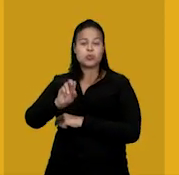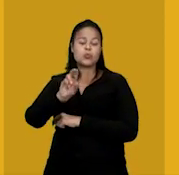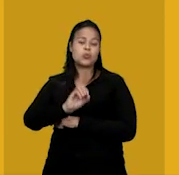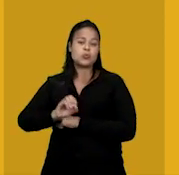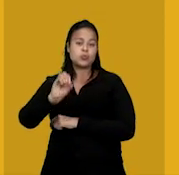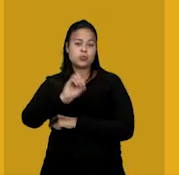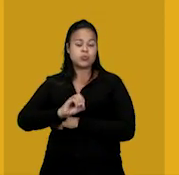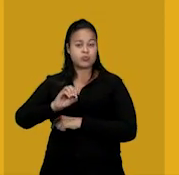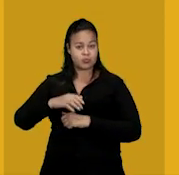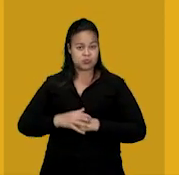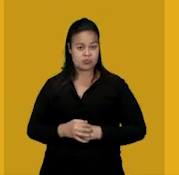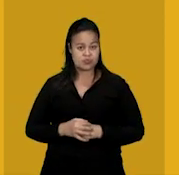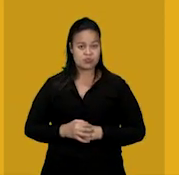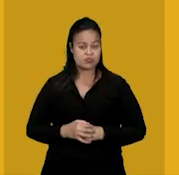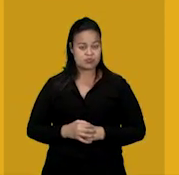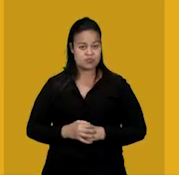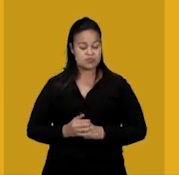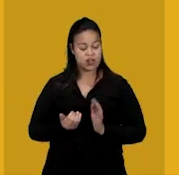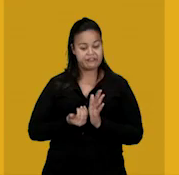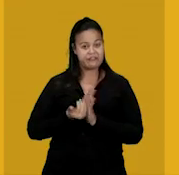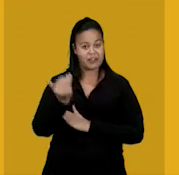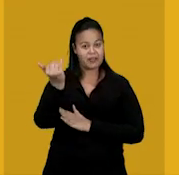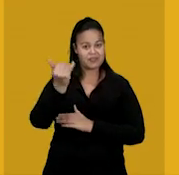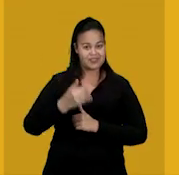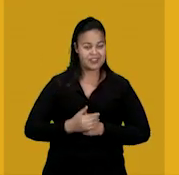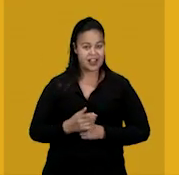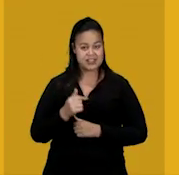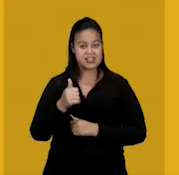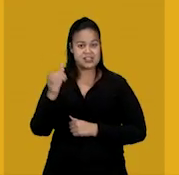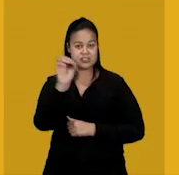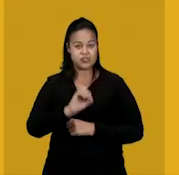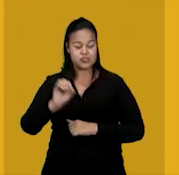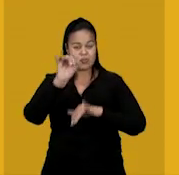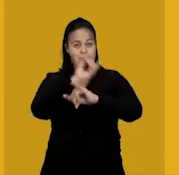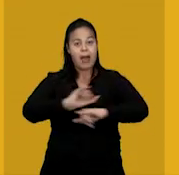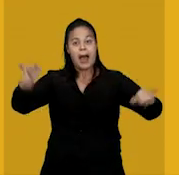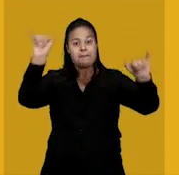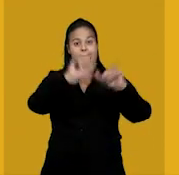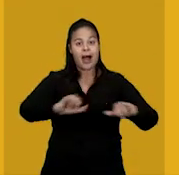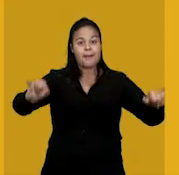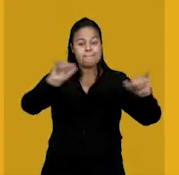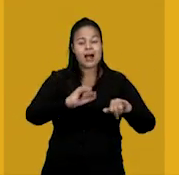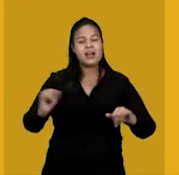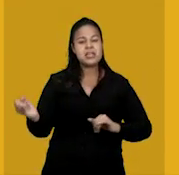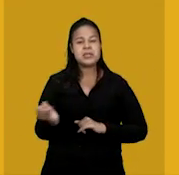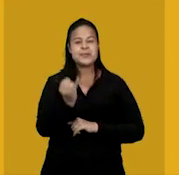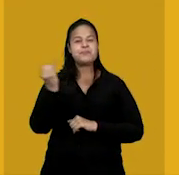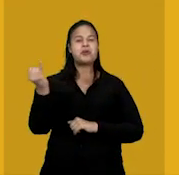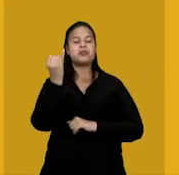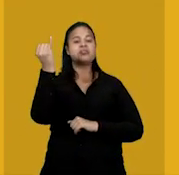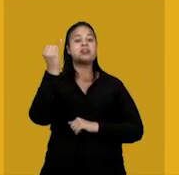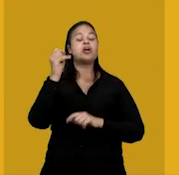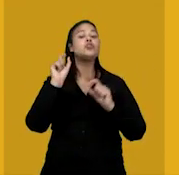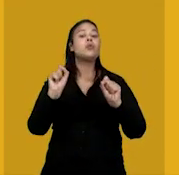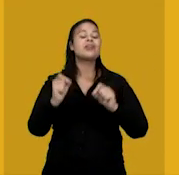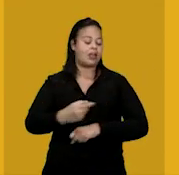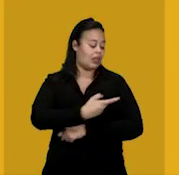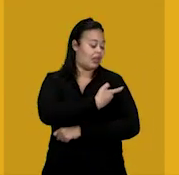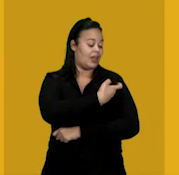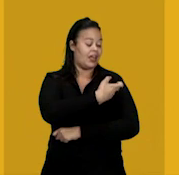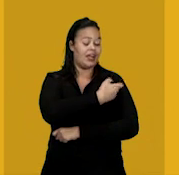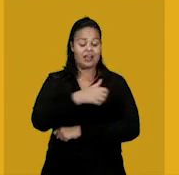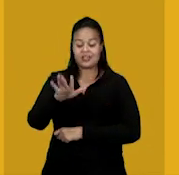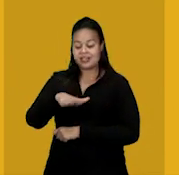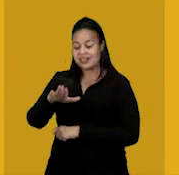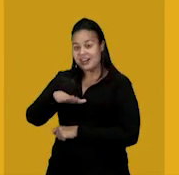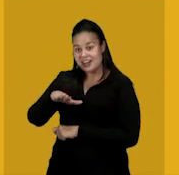Então nós temos aqui uma imagem não verbal, uma foto, e nós temos aqui uma frase, né? Começa nesta segunda-feira,